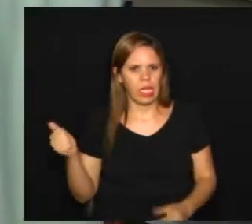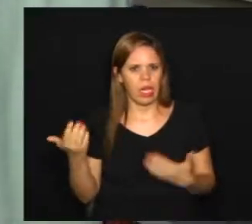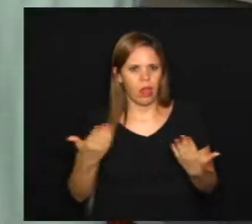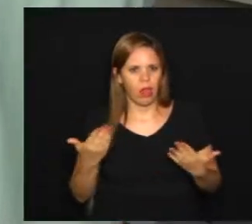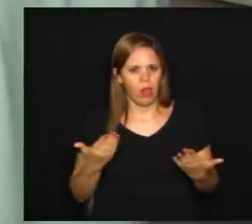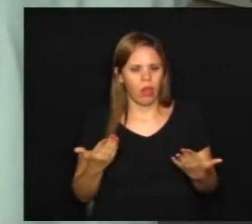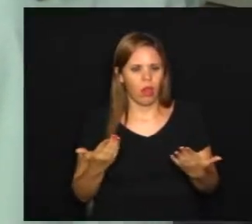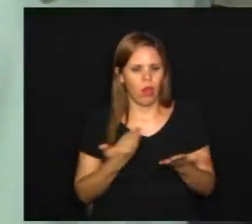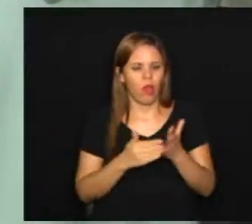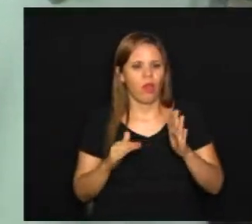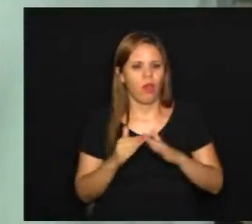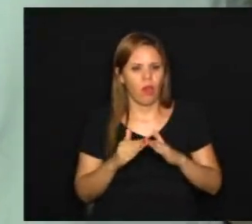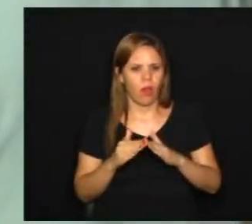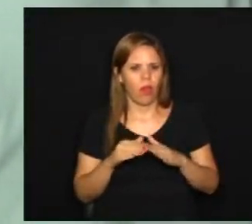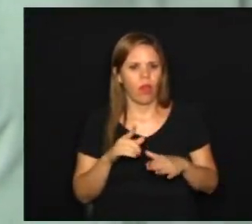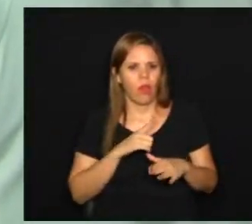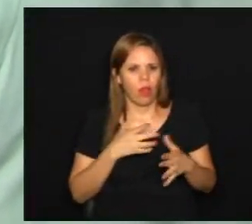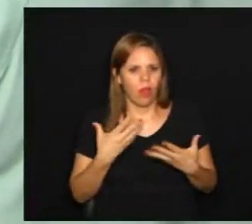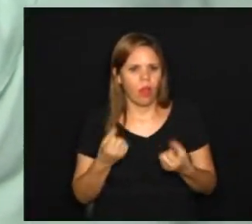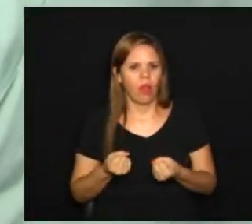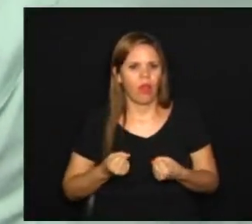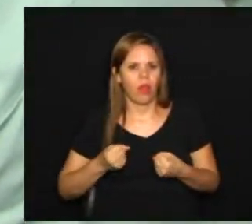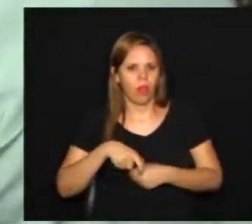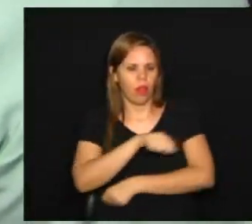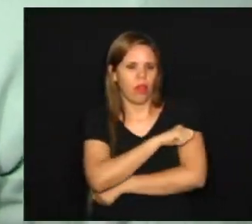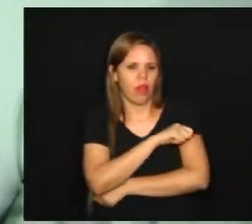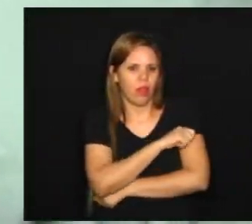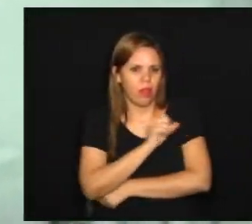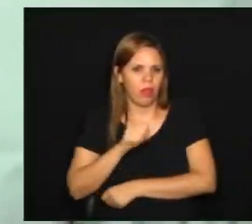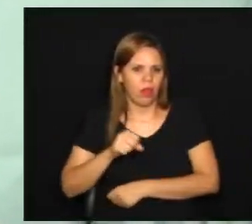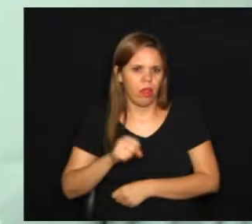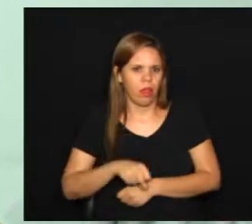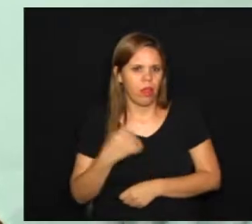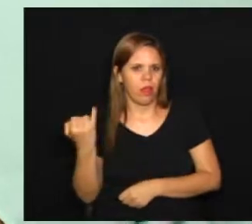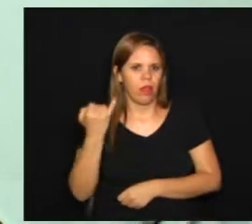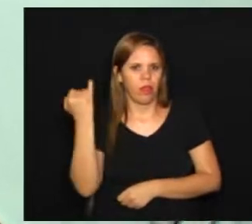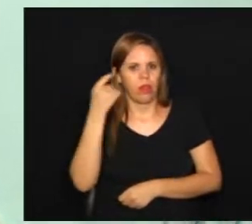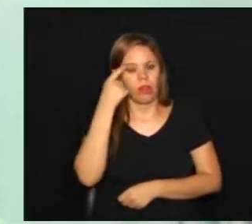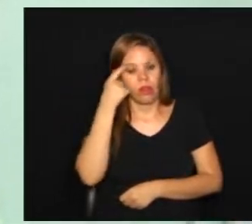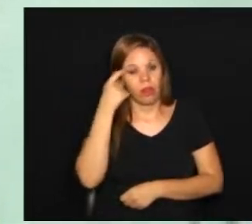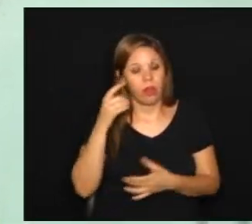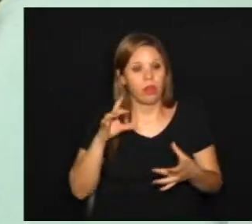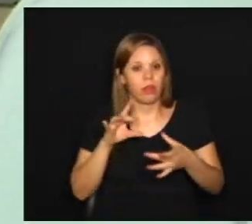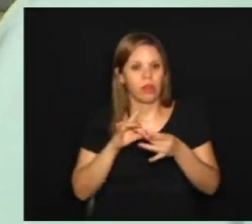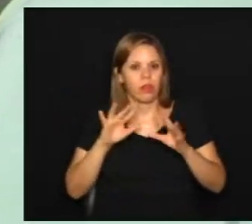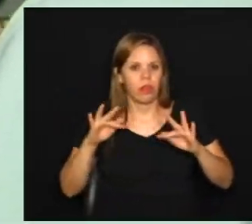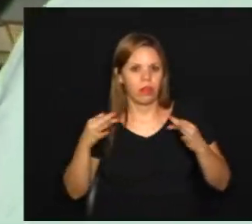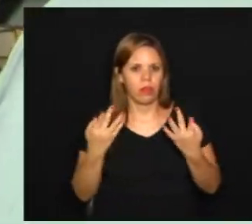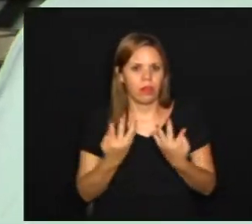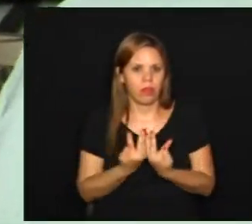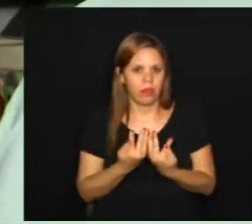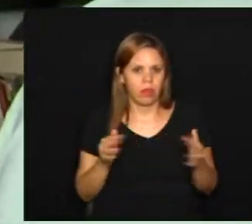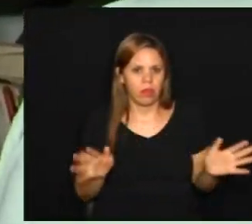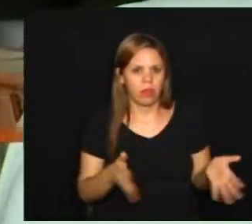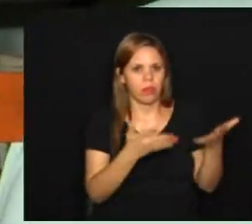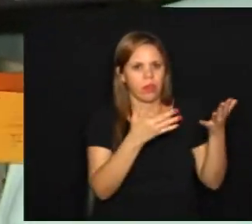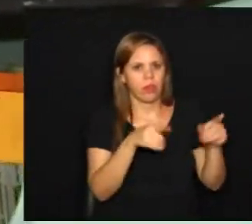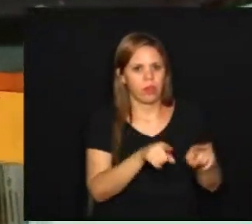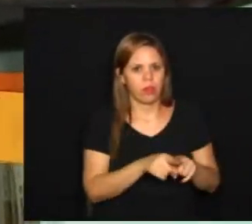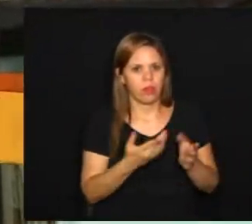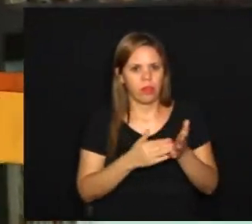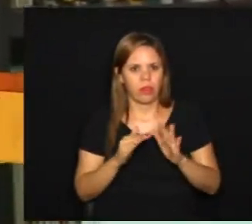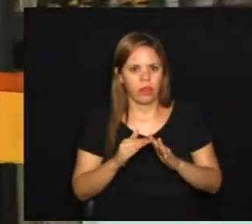Começar numa escola nova, às vezes pode ser um bicho de sete cabeças para o aluno que está chegando, mas tem jeito. É por